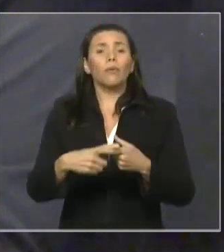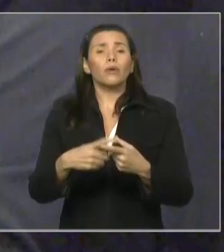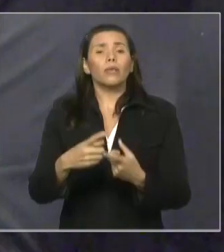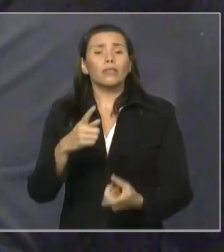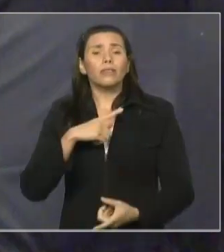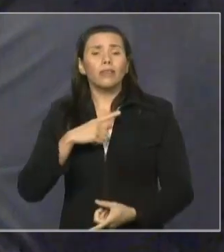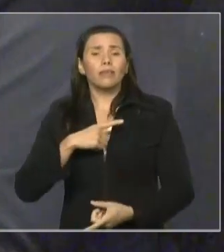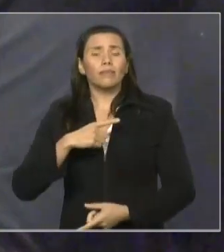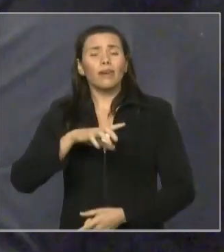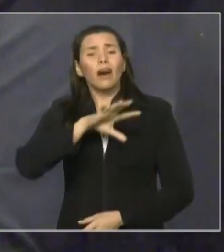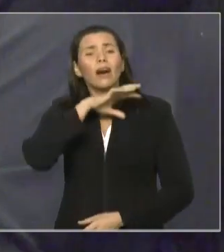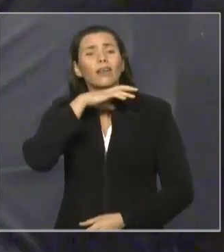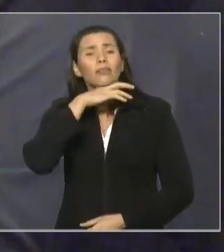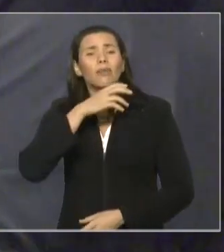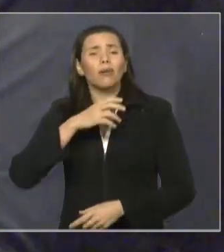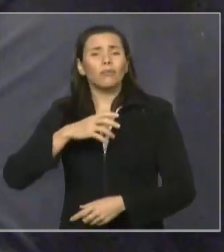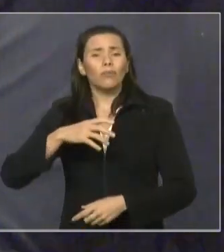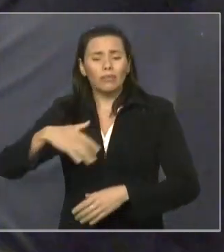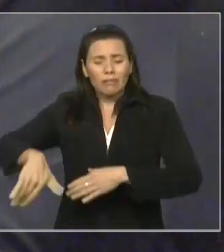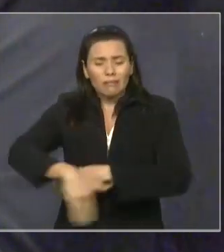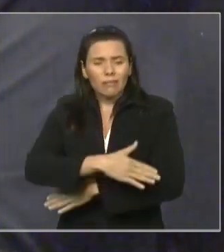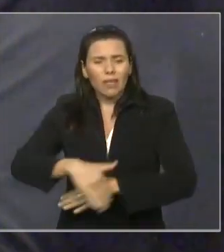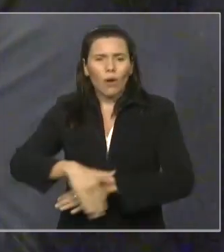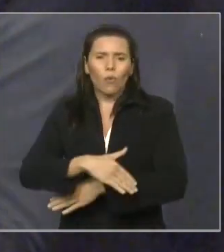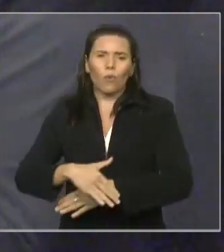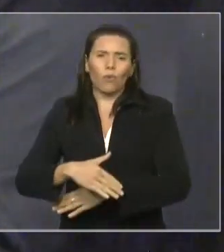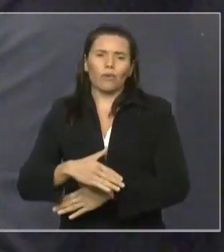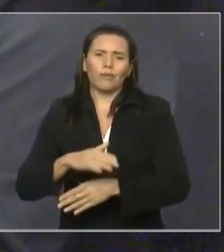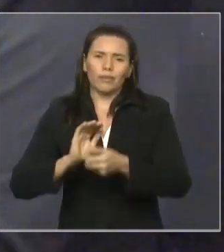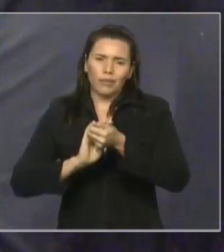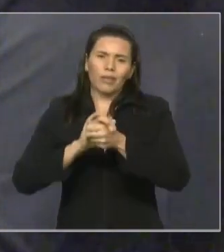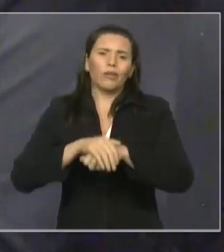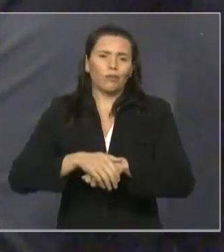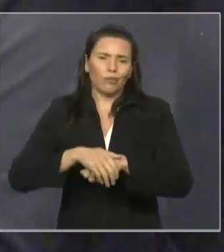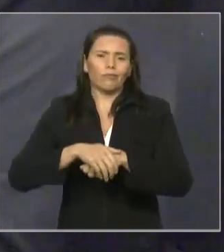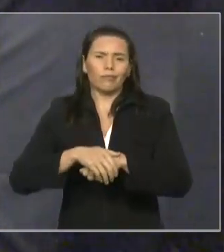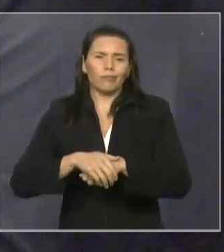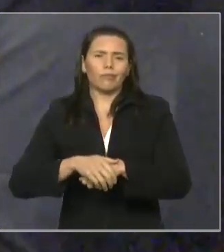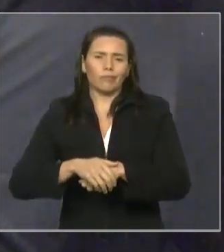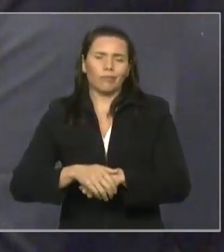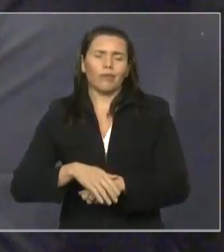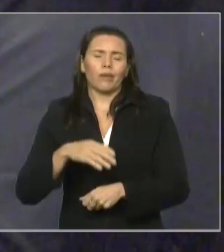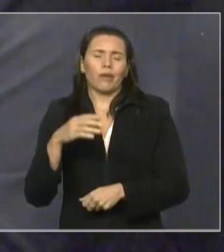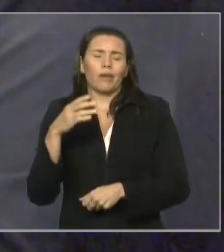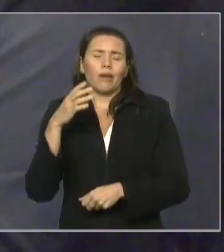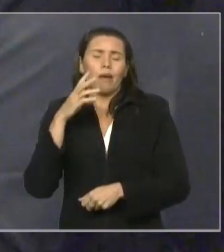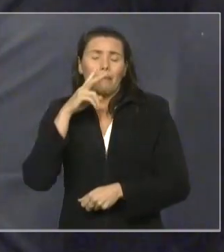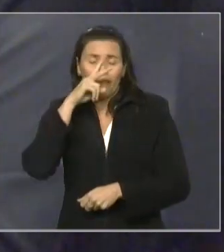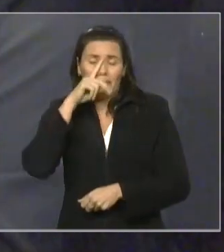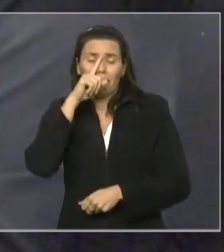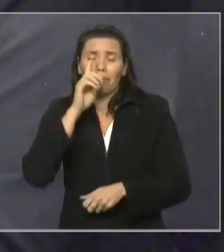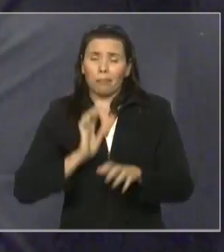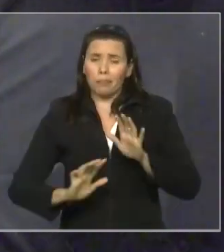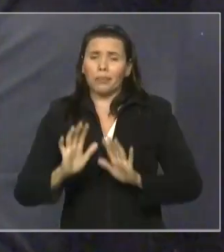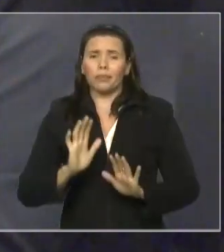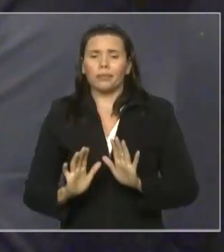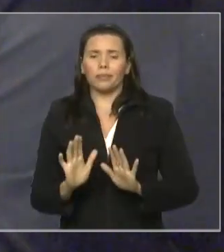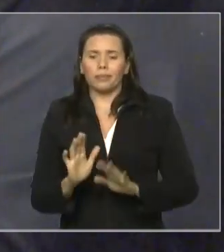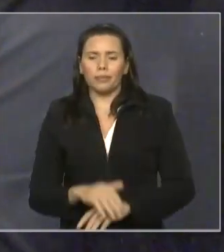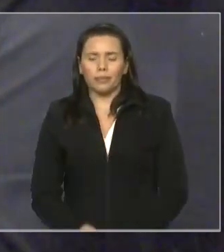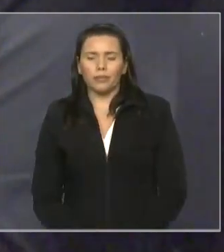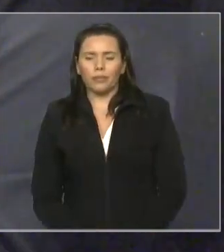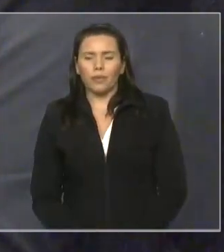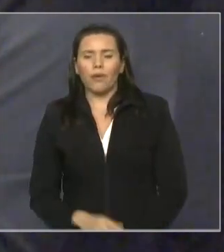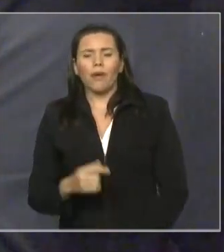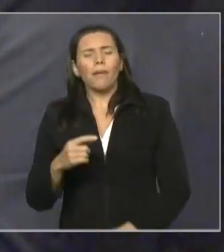causados por animais soltos nas pistas, principalmente à noite. Então, eu me junto a Vossa Excelência para também juntos e emanado